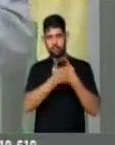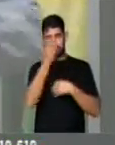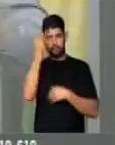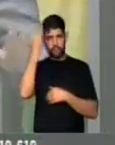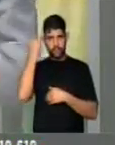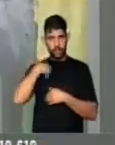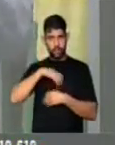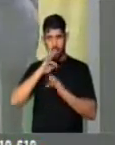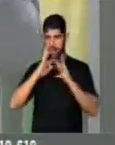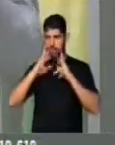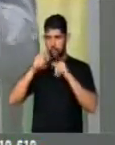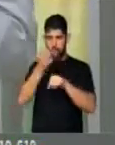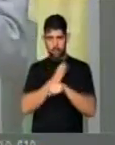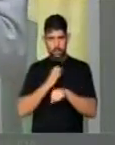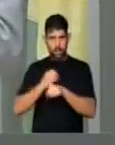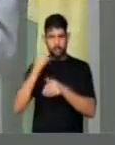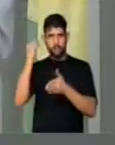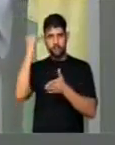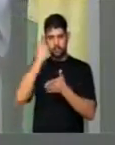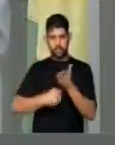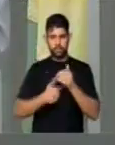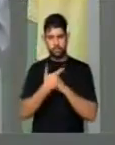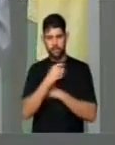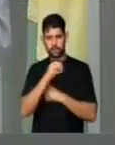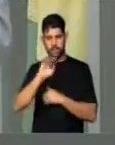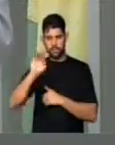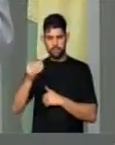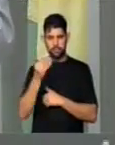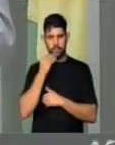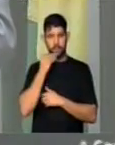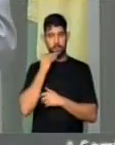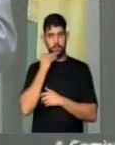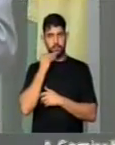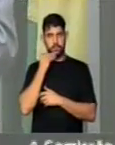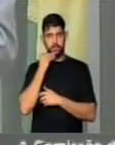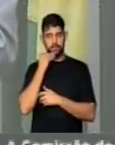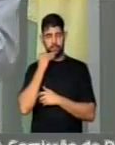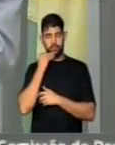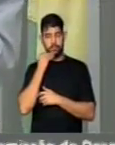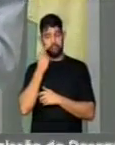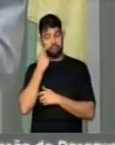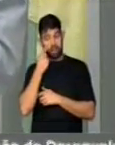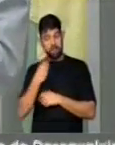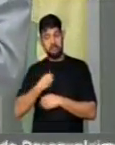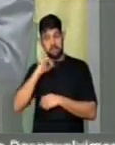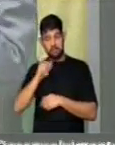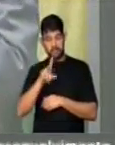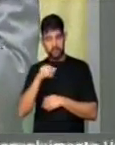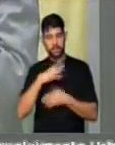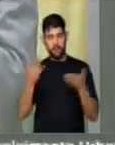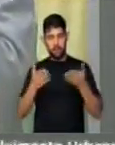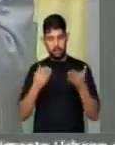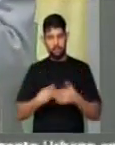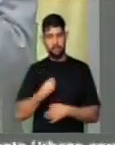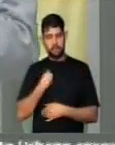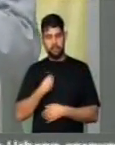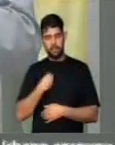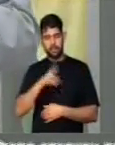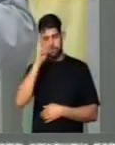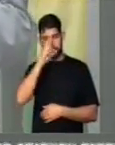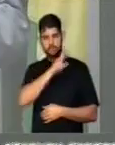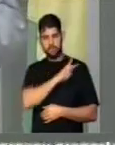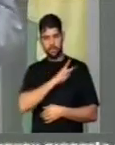passado para todos os estados em mais de 200 bilhões. Está havendo privilégio agora,